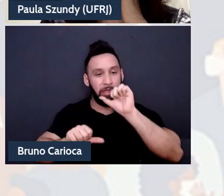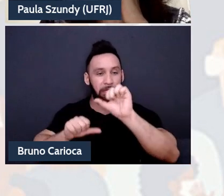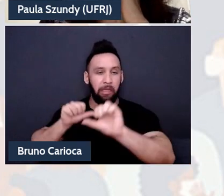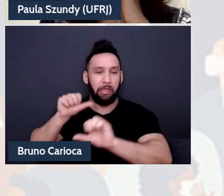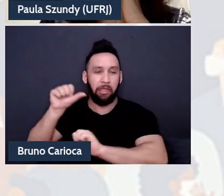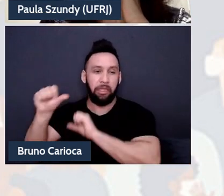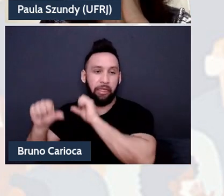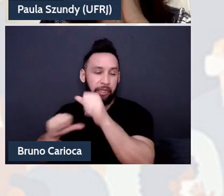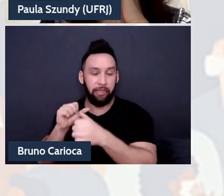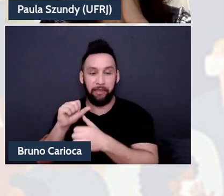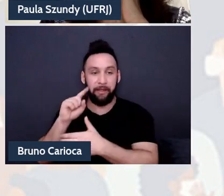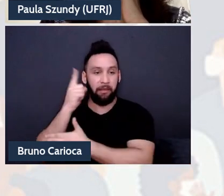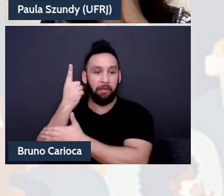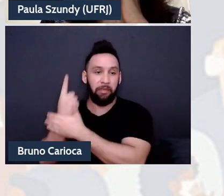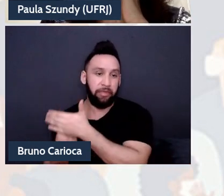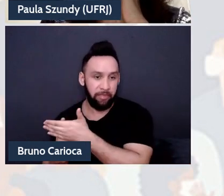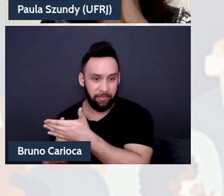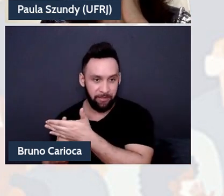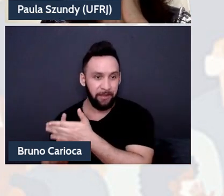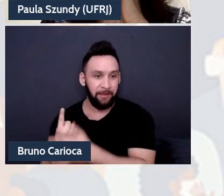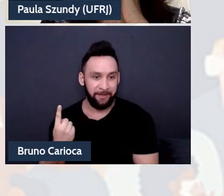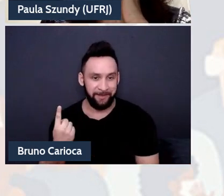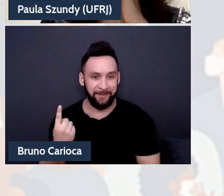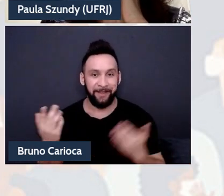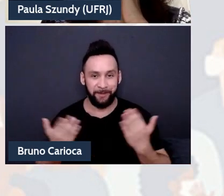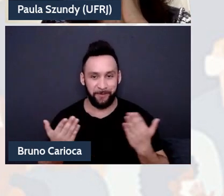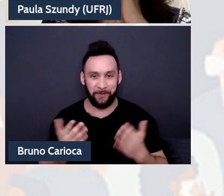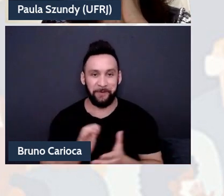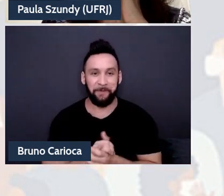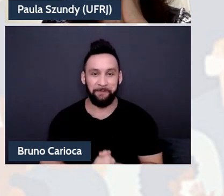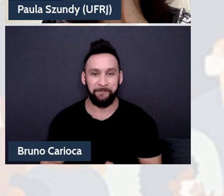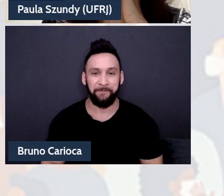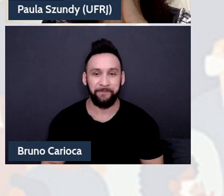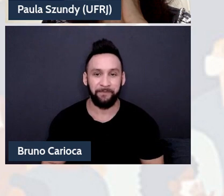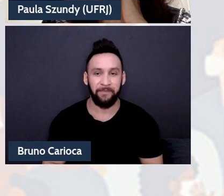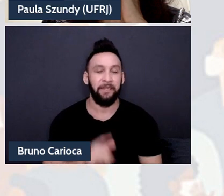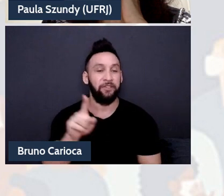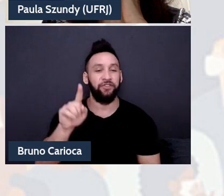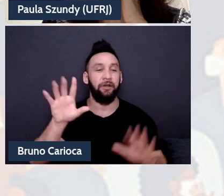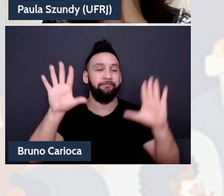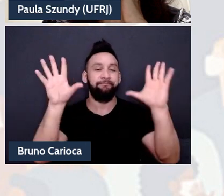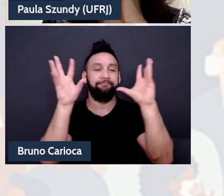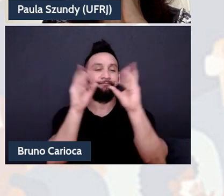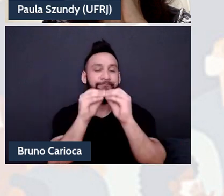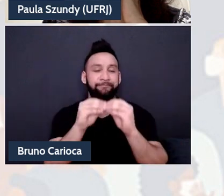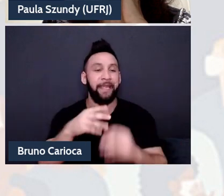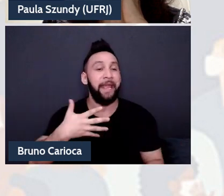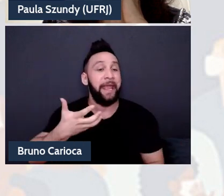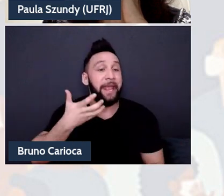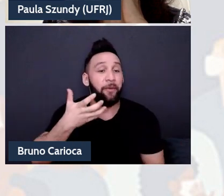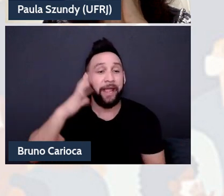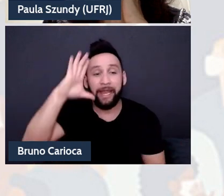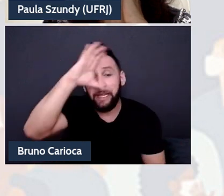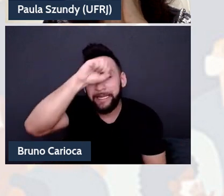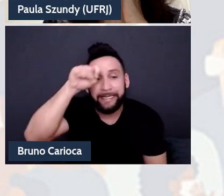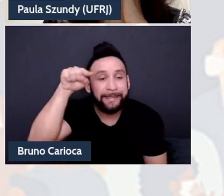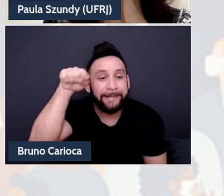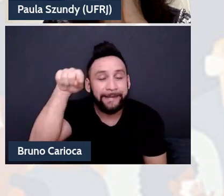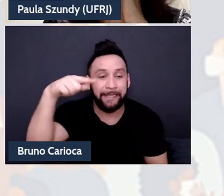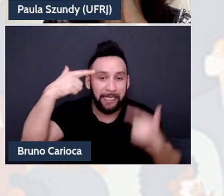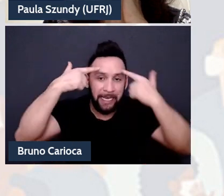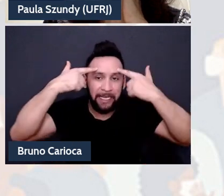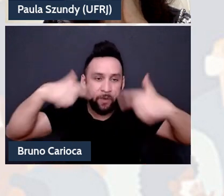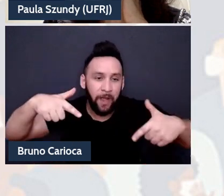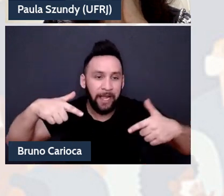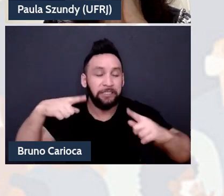né? Então, a gente vê compreender as linguagens como construção humana, histórica, social, de